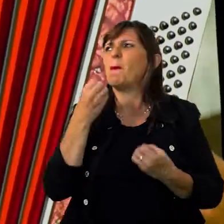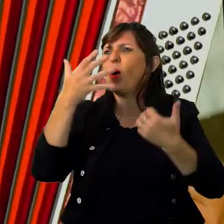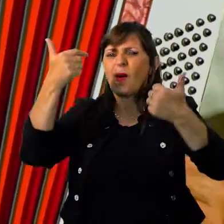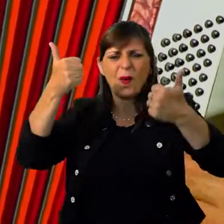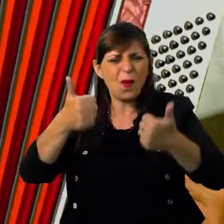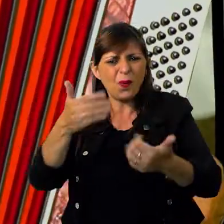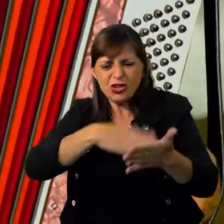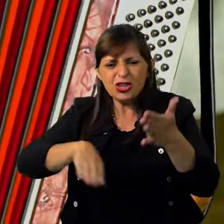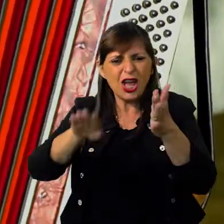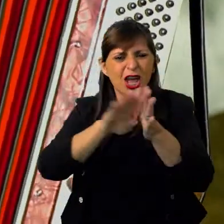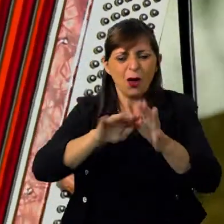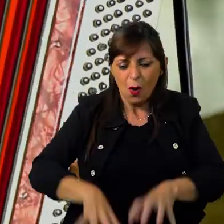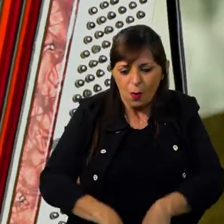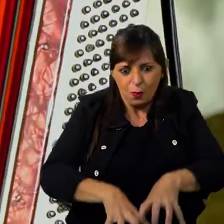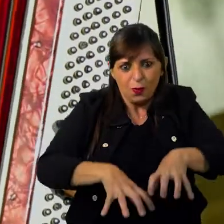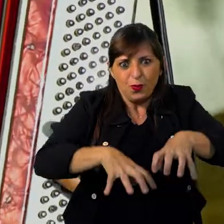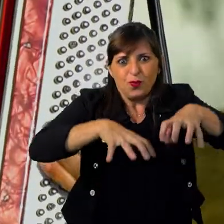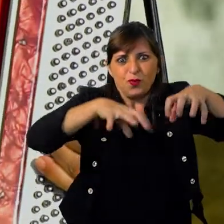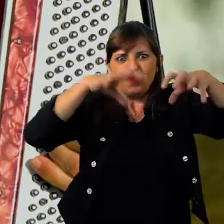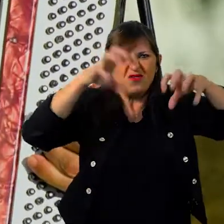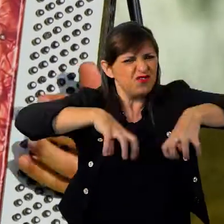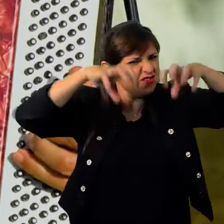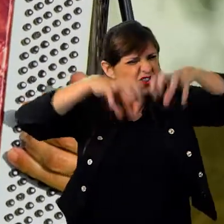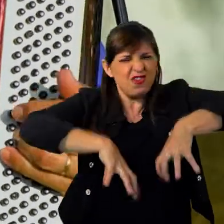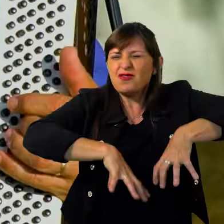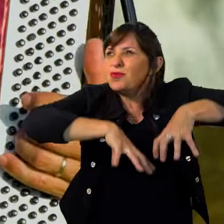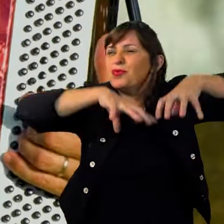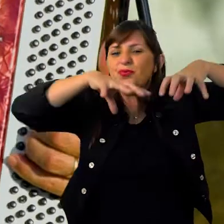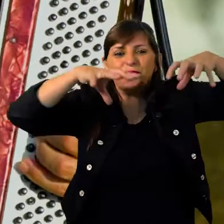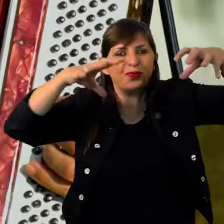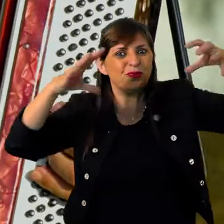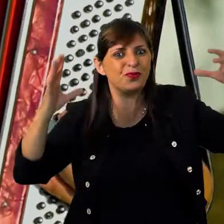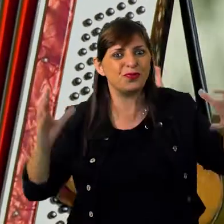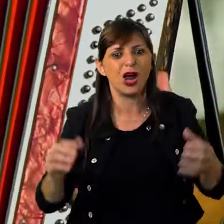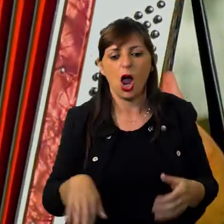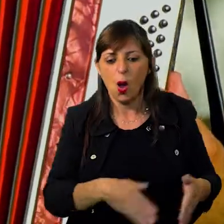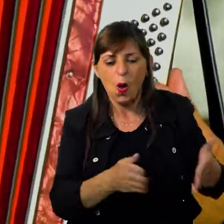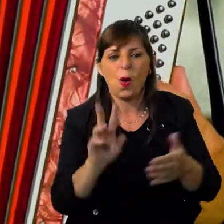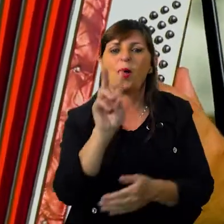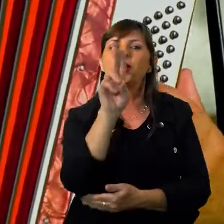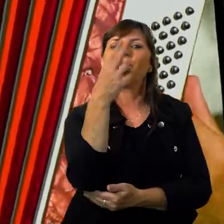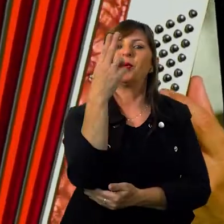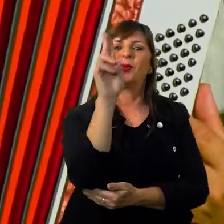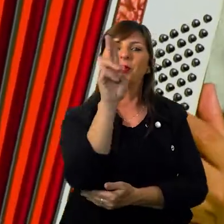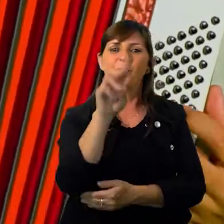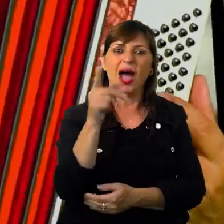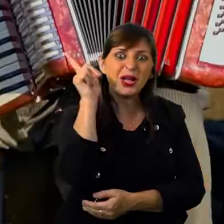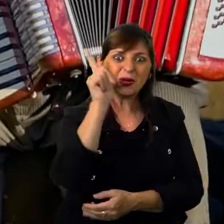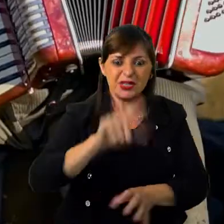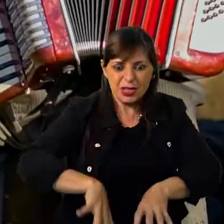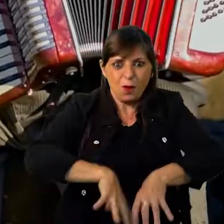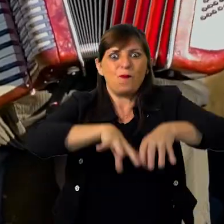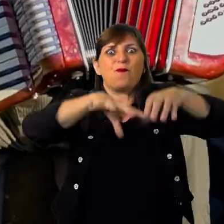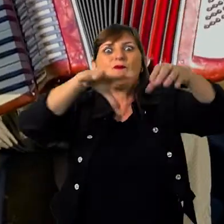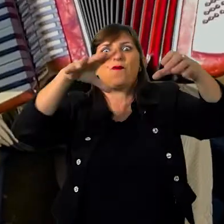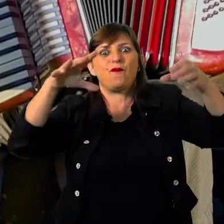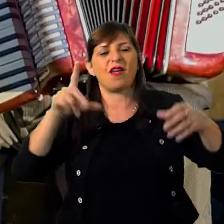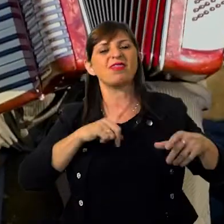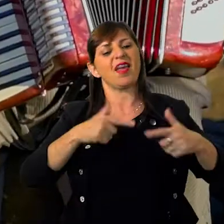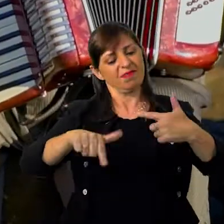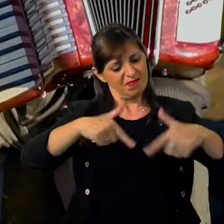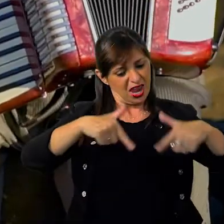Maravilhas que ninguém descobriu Oba viva veio